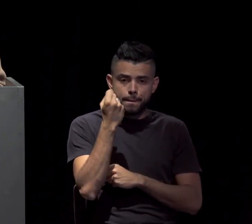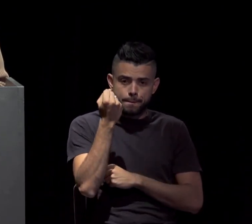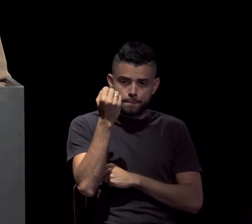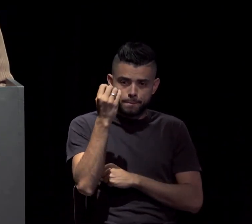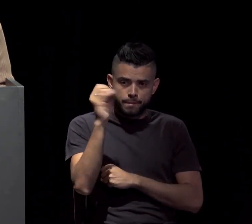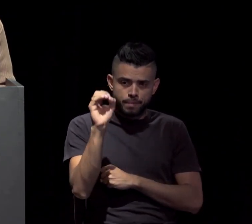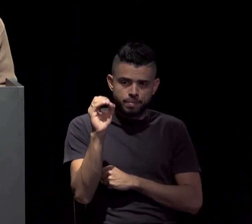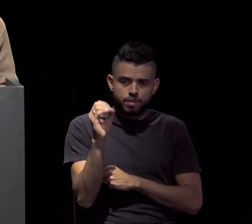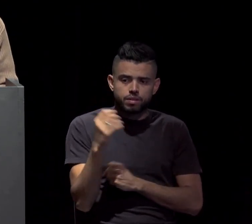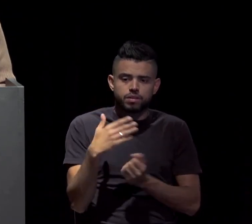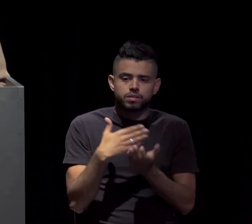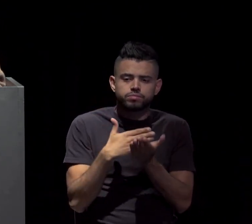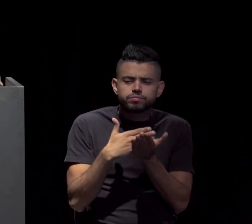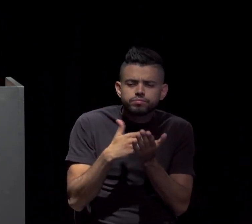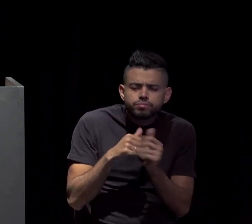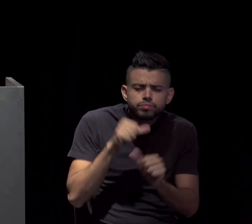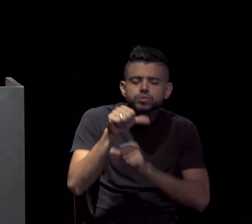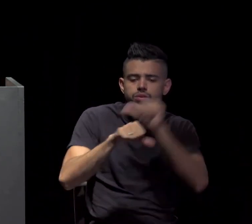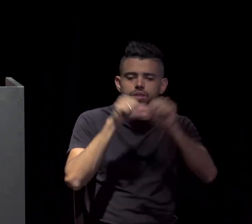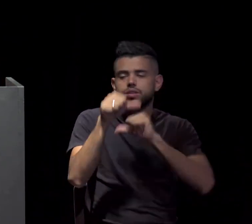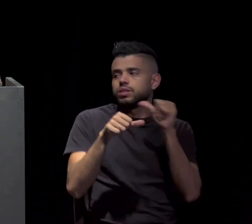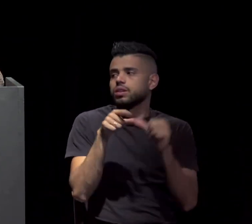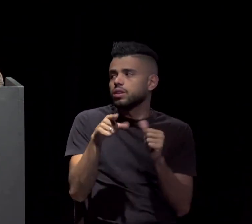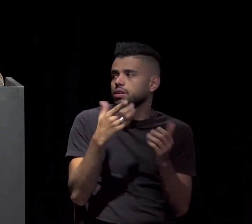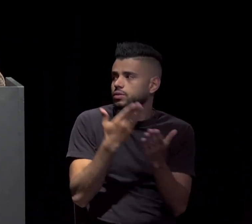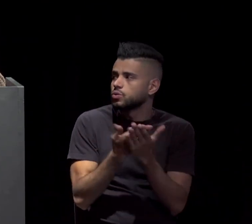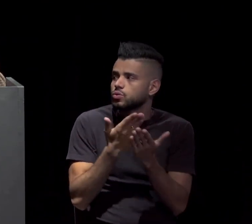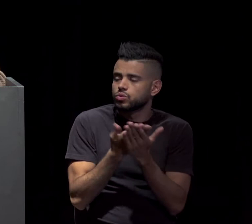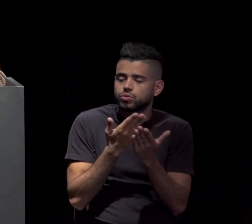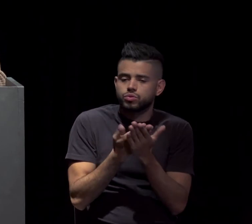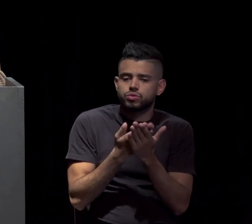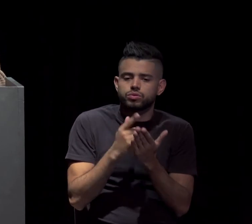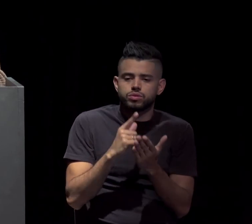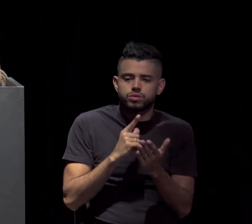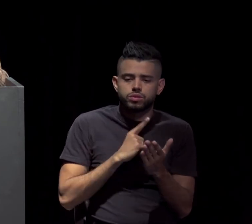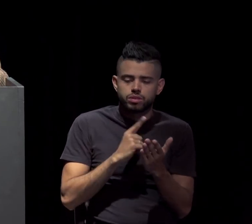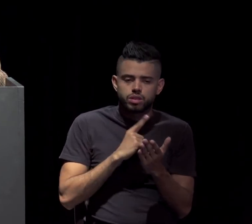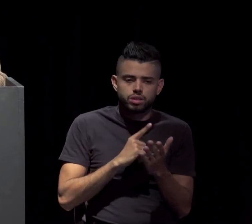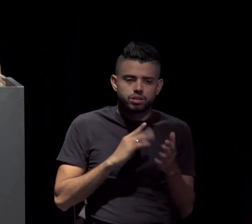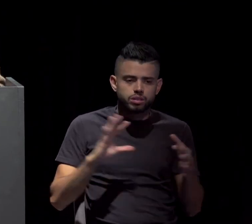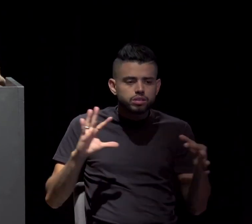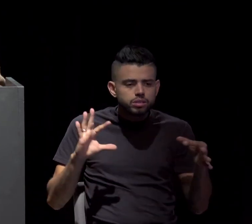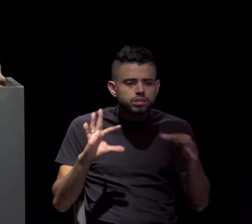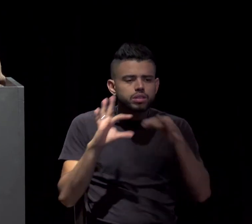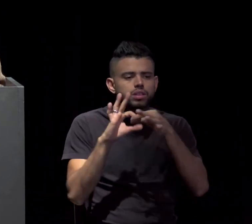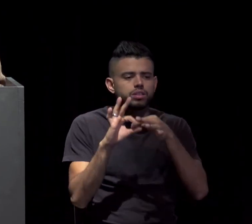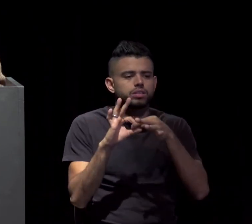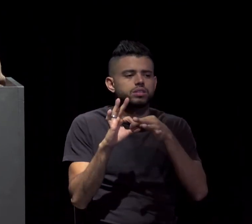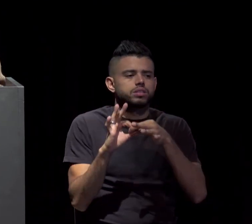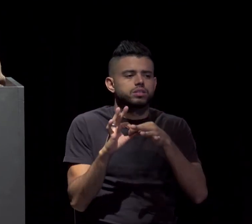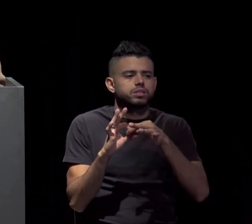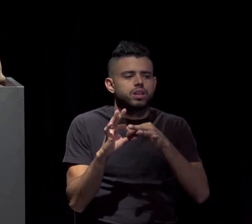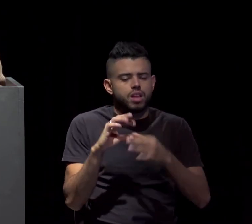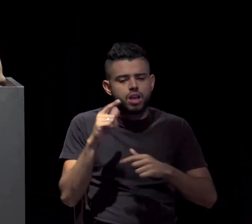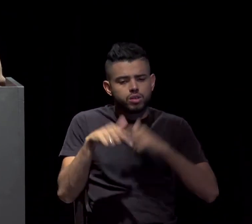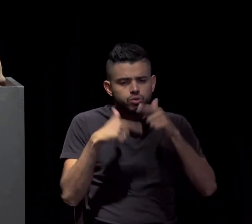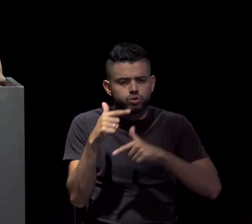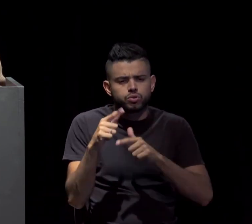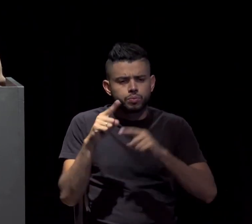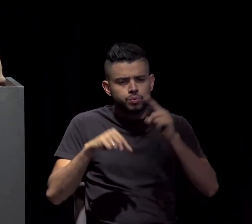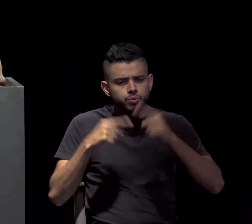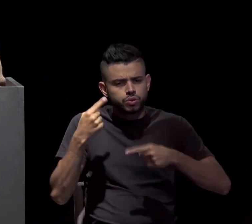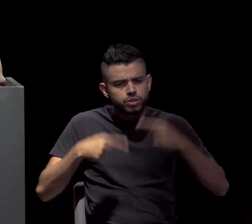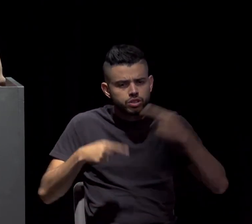guinada nessa vertente de estudos. Isso está ligado, obviamente, a uma série de ações políticas que